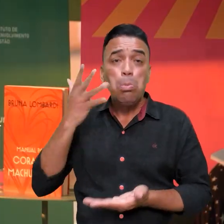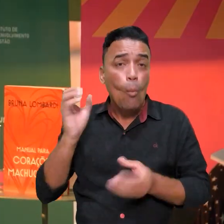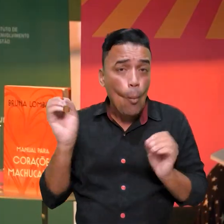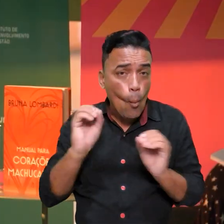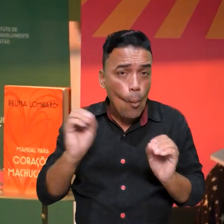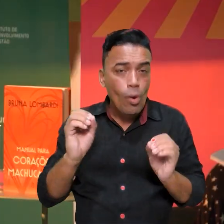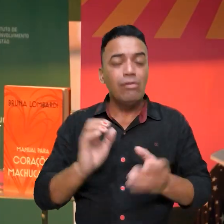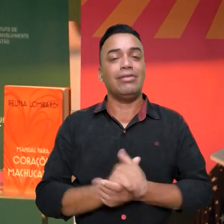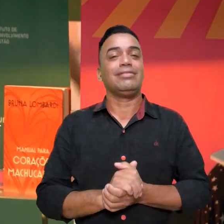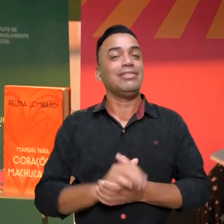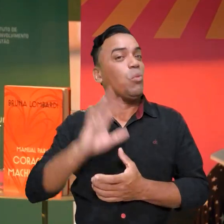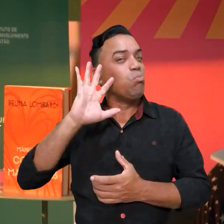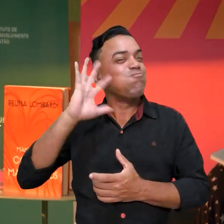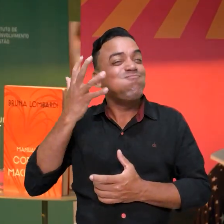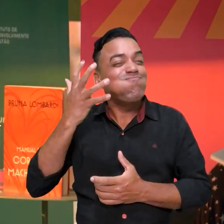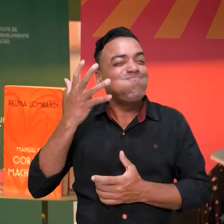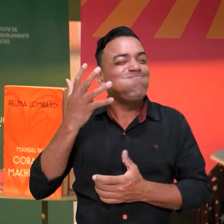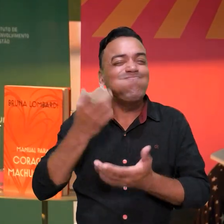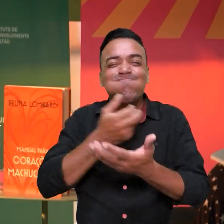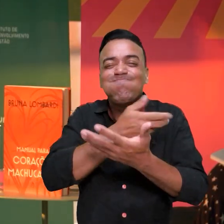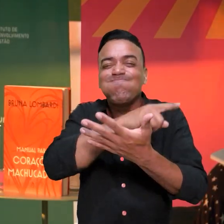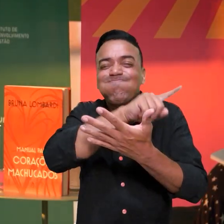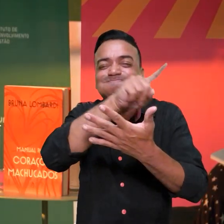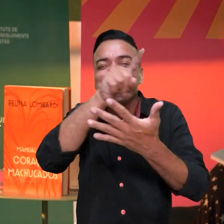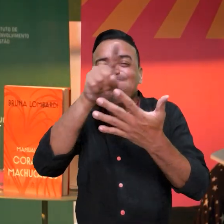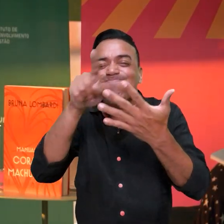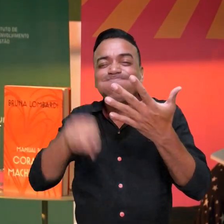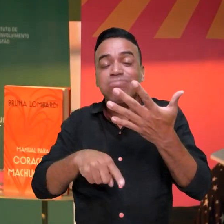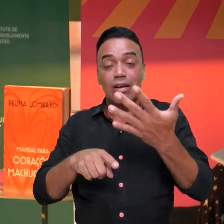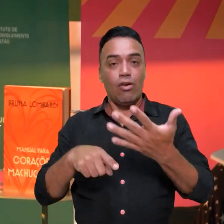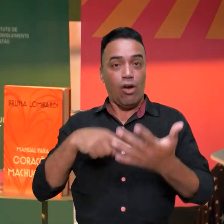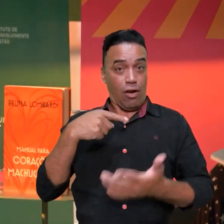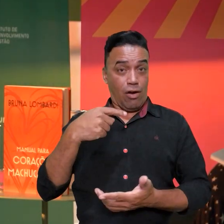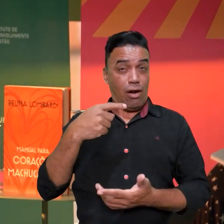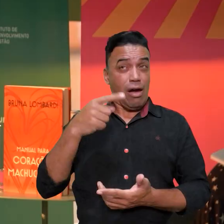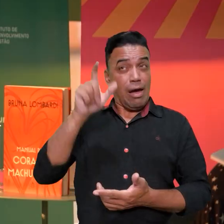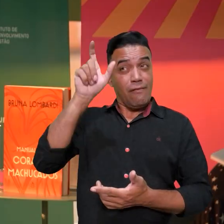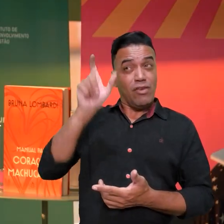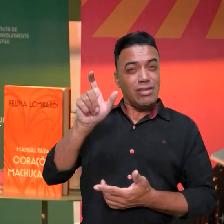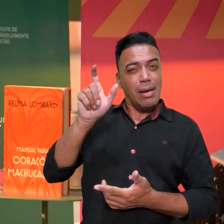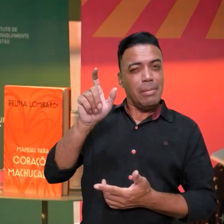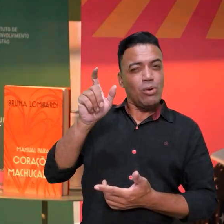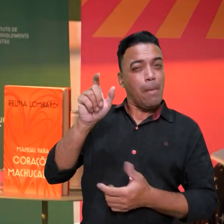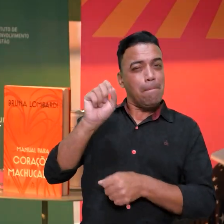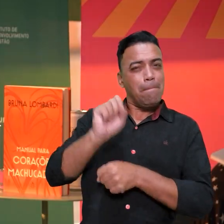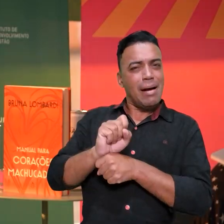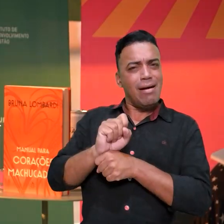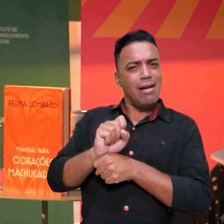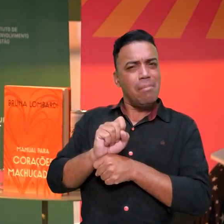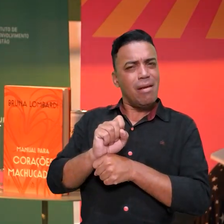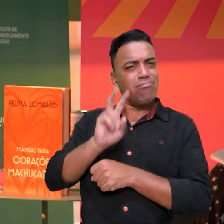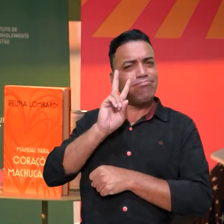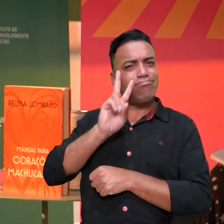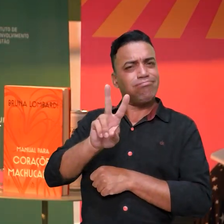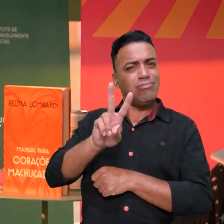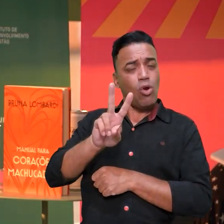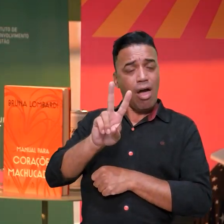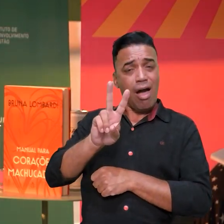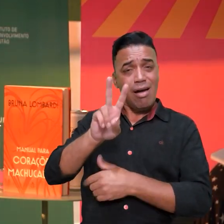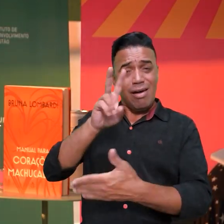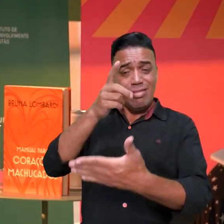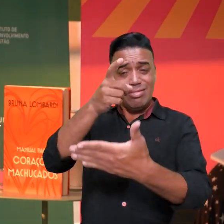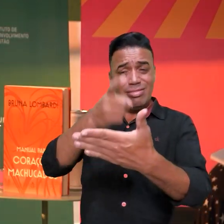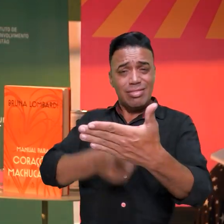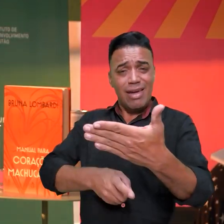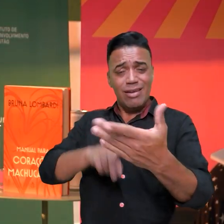nada. E aí aconteceu muita coisa, assim, porque quando você para olhar o poema